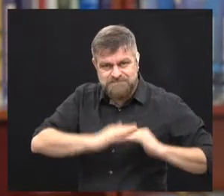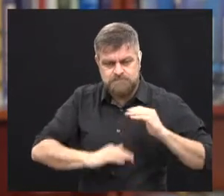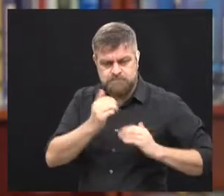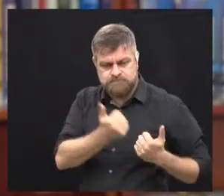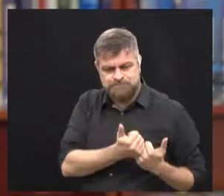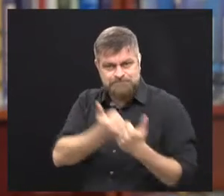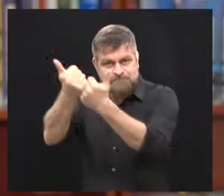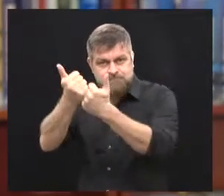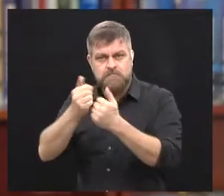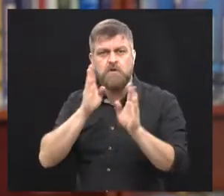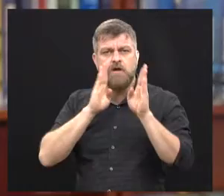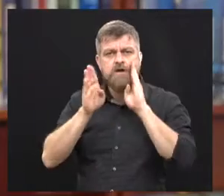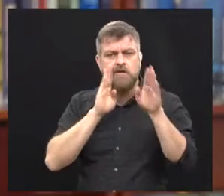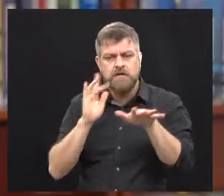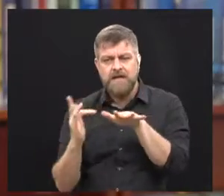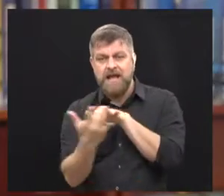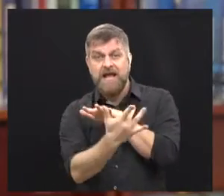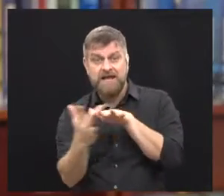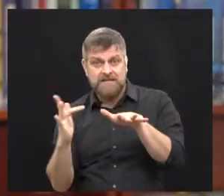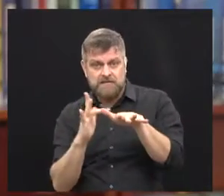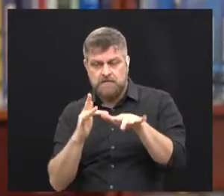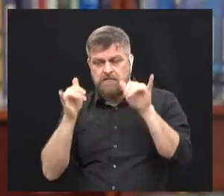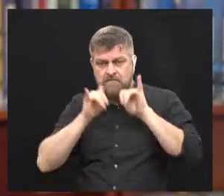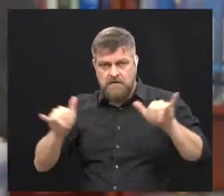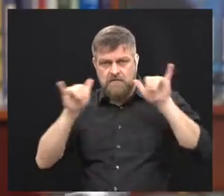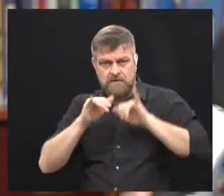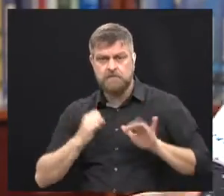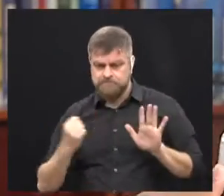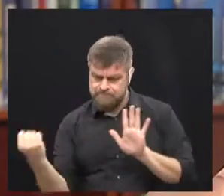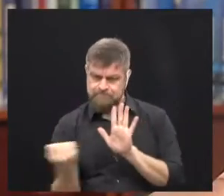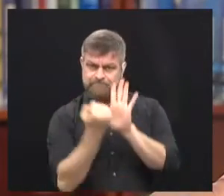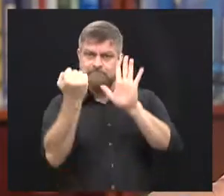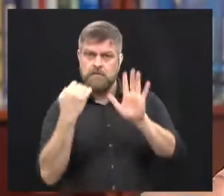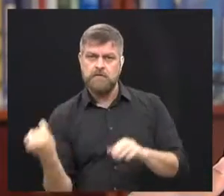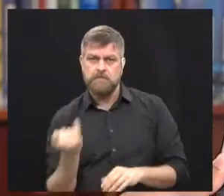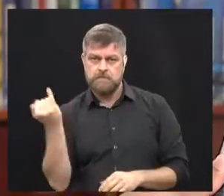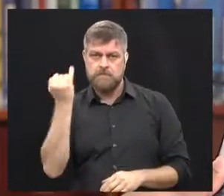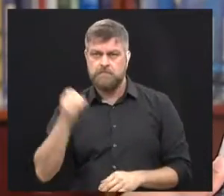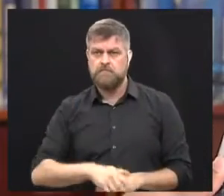redes sociais, lembrando que essa foi uma campanha marcada pelas redes sociais? Não,